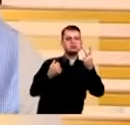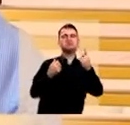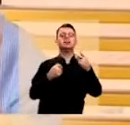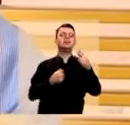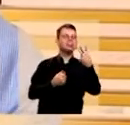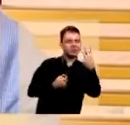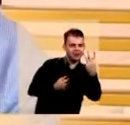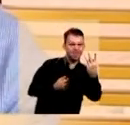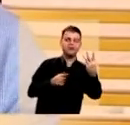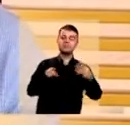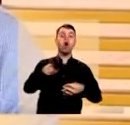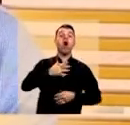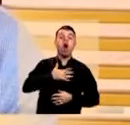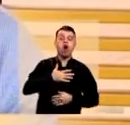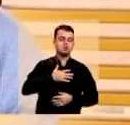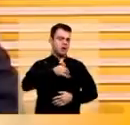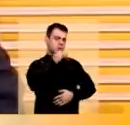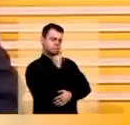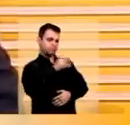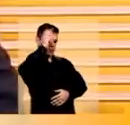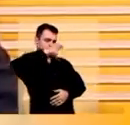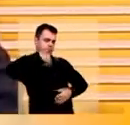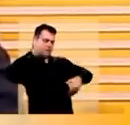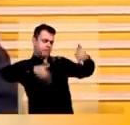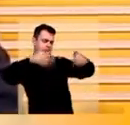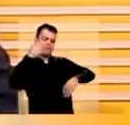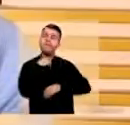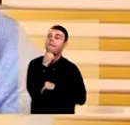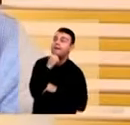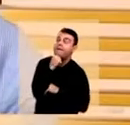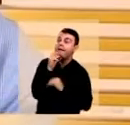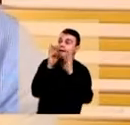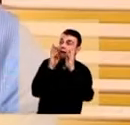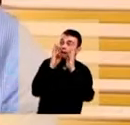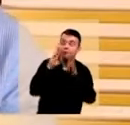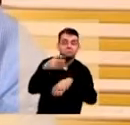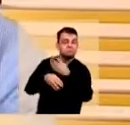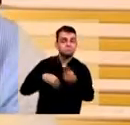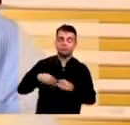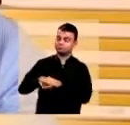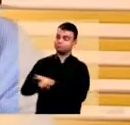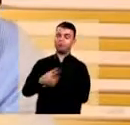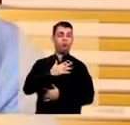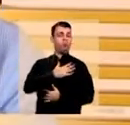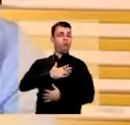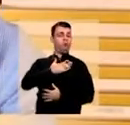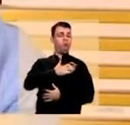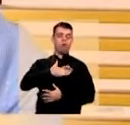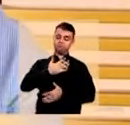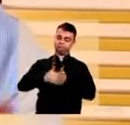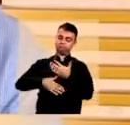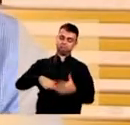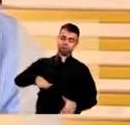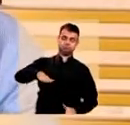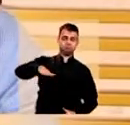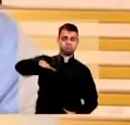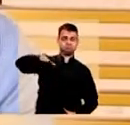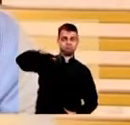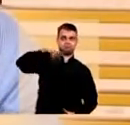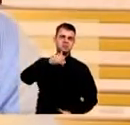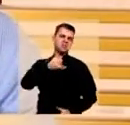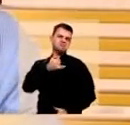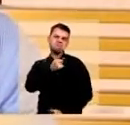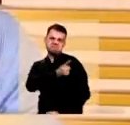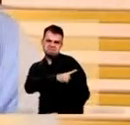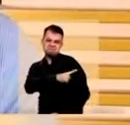3 anos, a criança gosta de ouvir histórias. Ela vai ouvindo histórias, vai gostando de histórias, e aos poucos, quando ela já estiver já